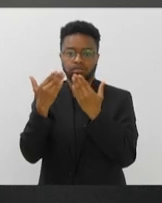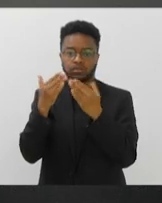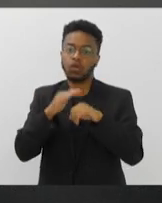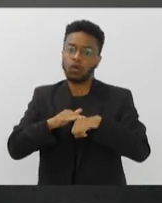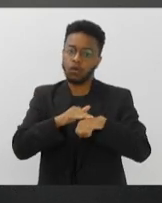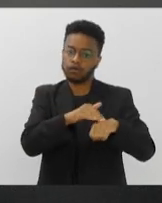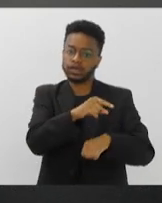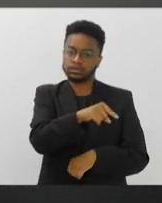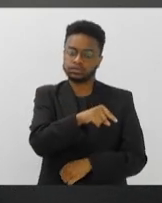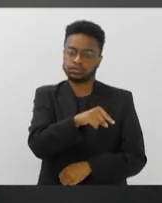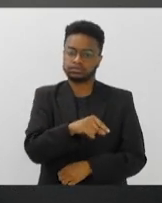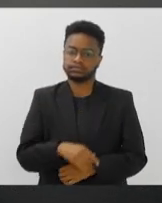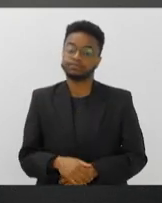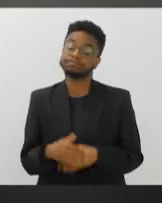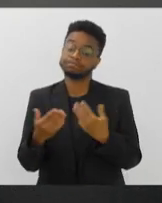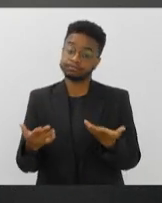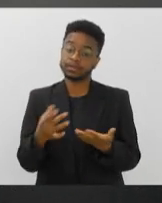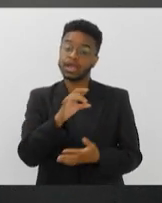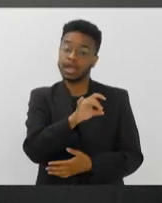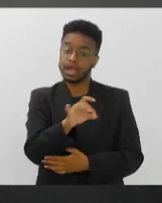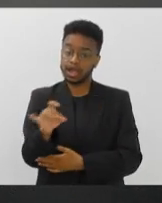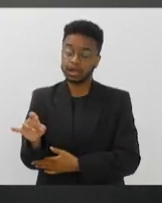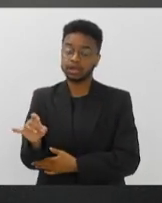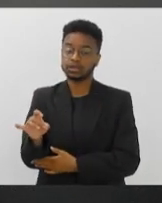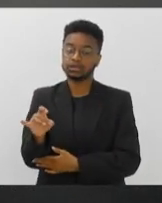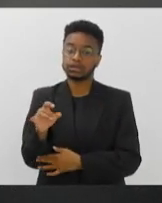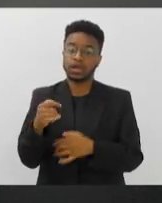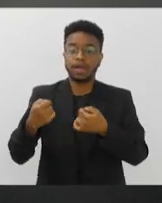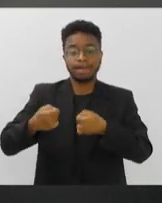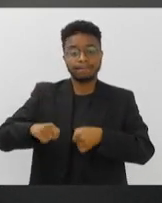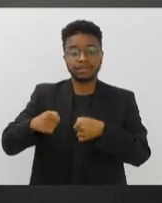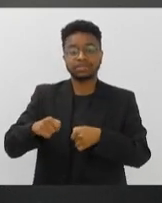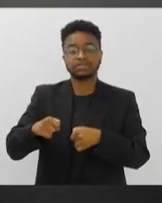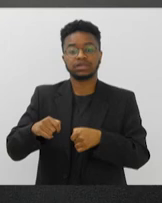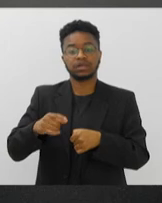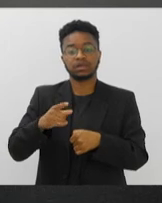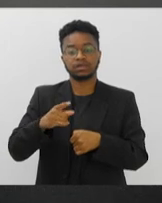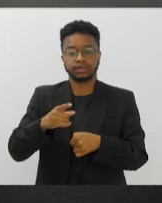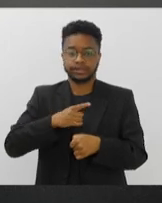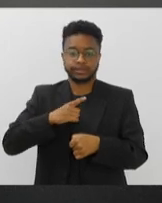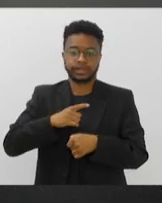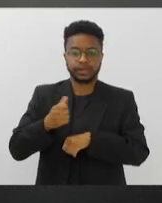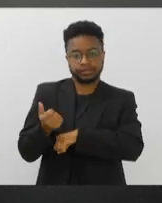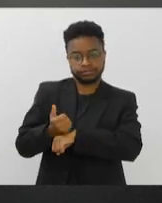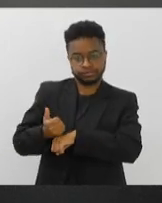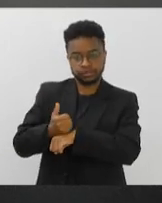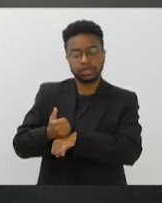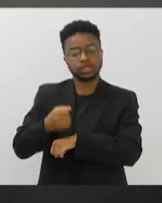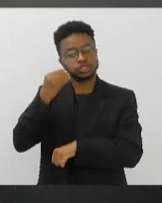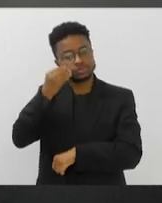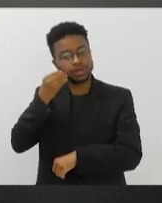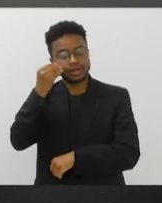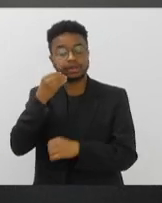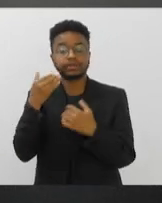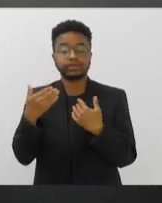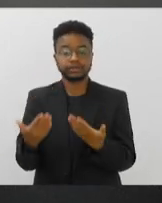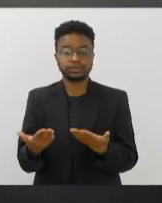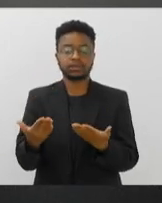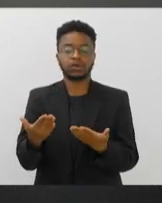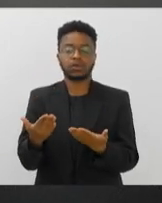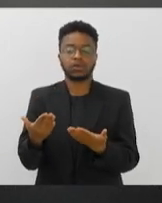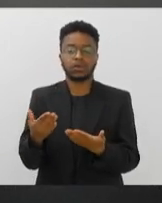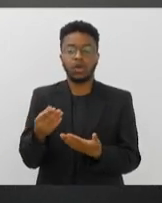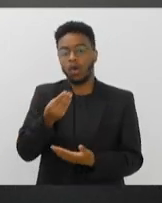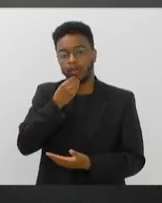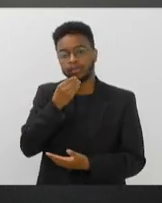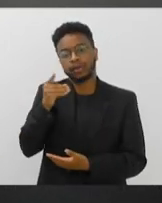exatamente então cada um tem que ter a sua exper cada um tem a sua expertise o seu então por mais que ele esteja